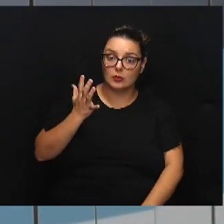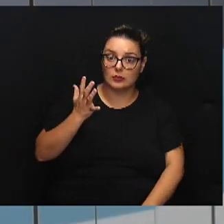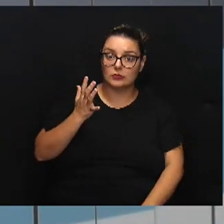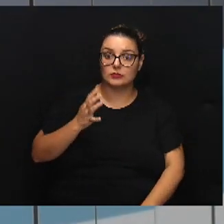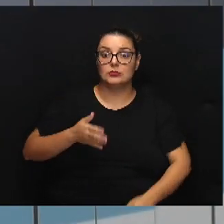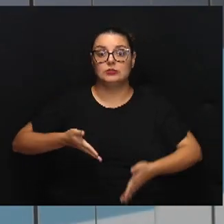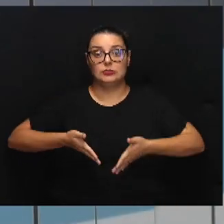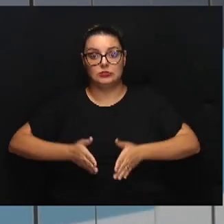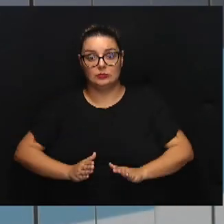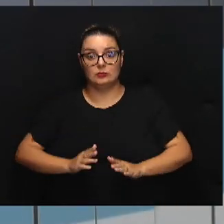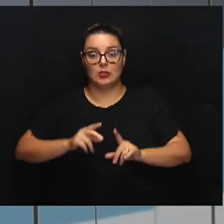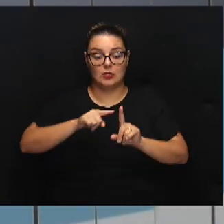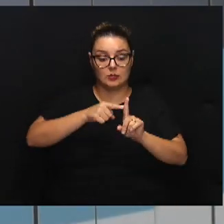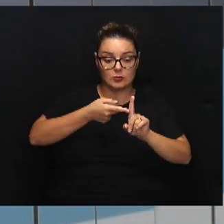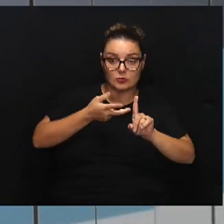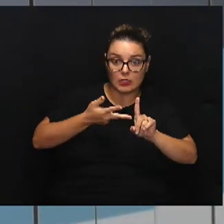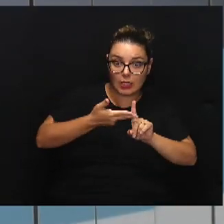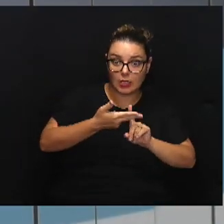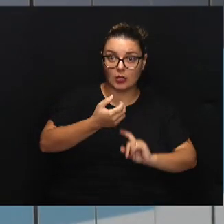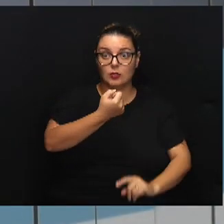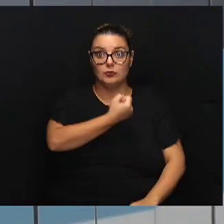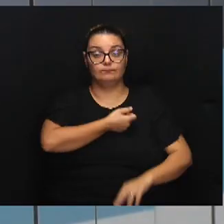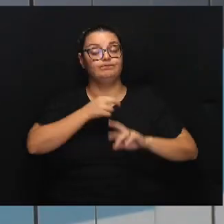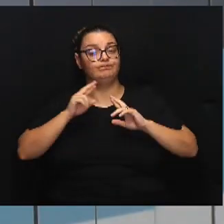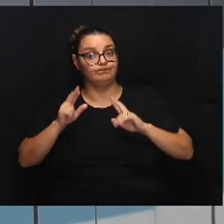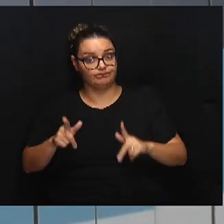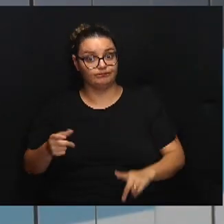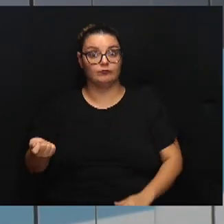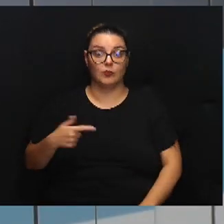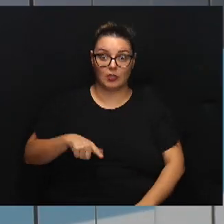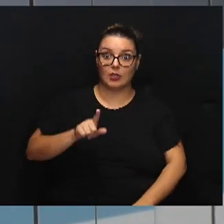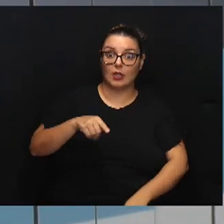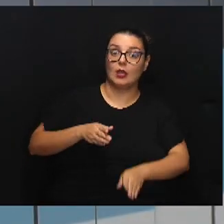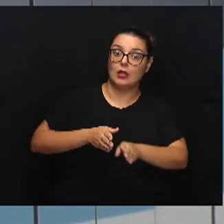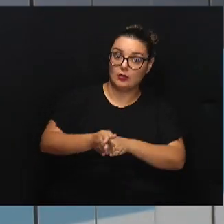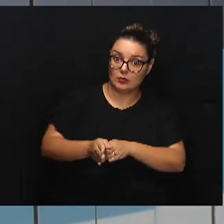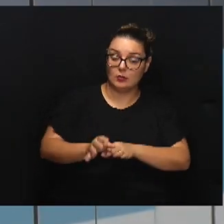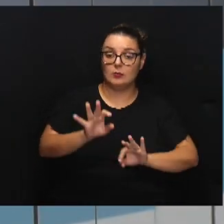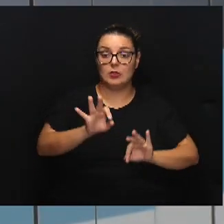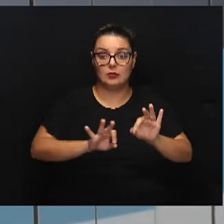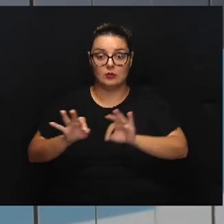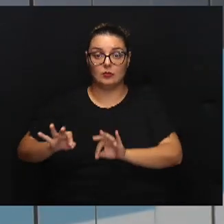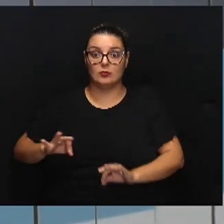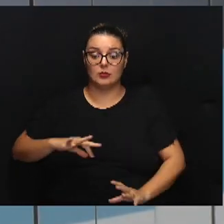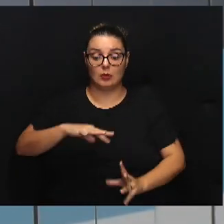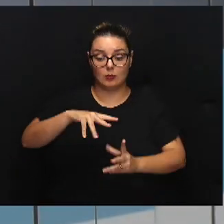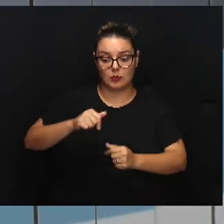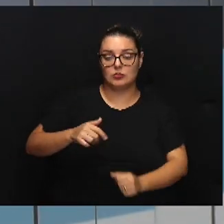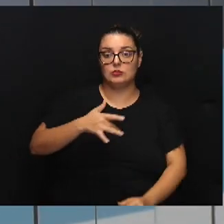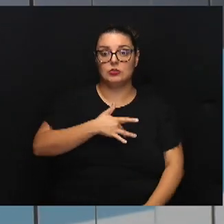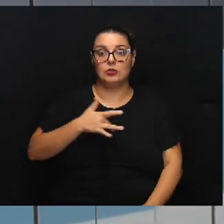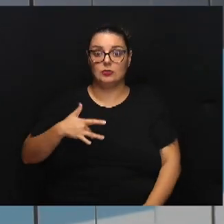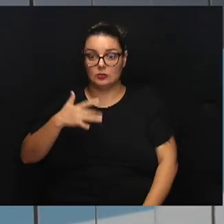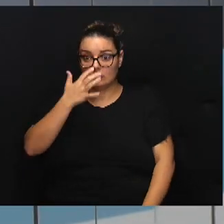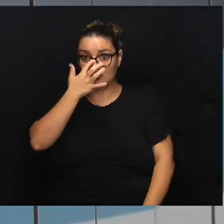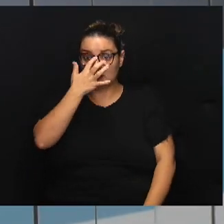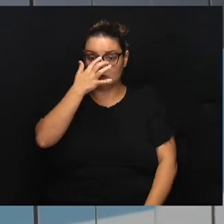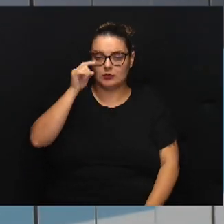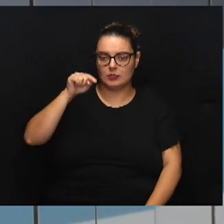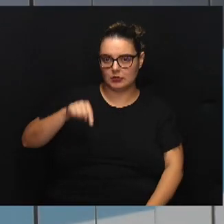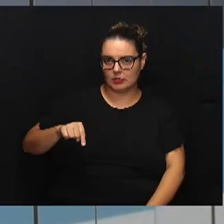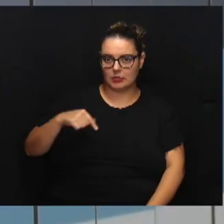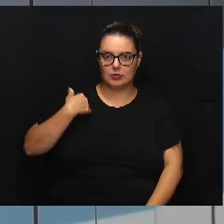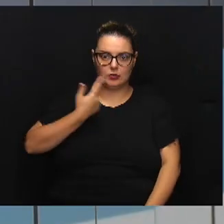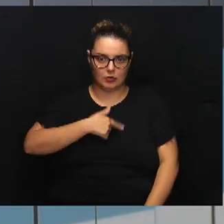parto cesárea, um número muito diferente daquele que é recomendado pela Organização Mundial da Saúde. E nós que